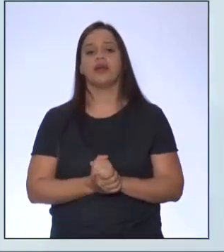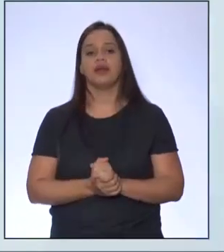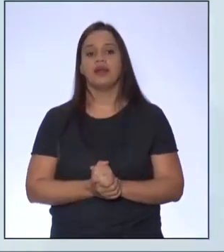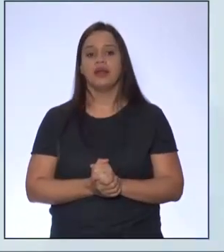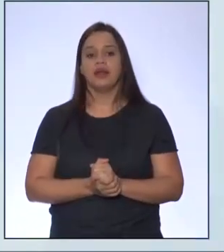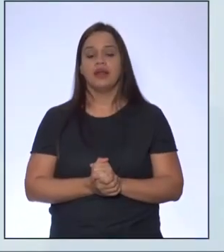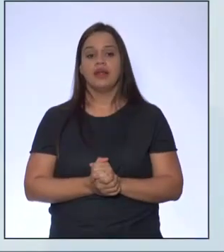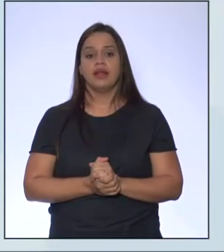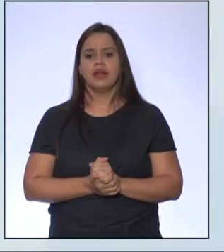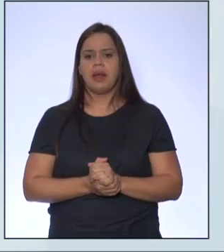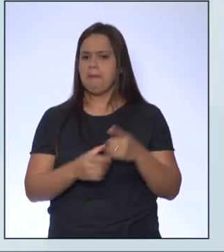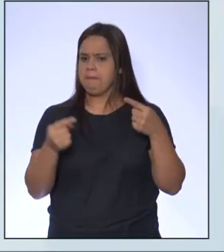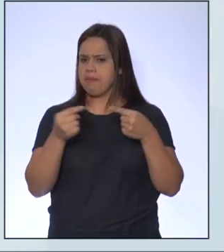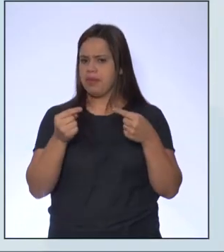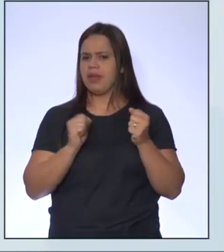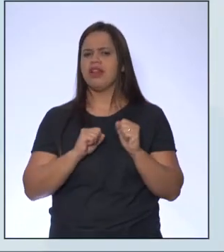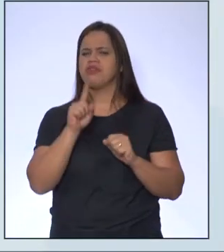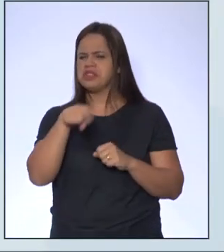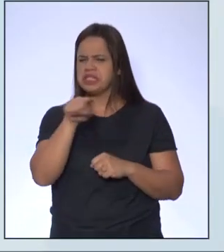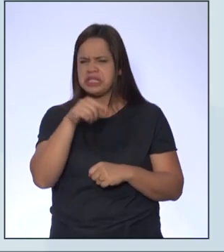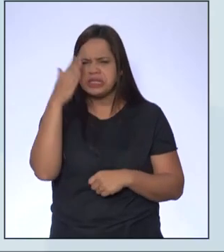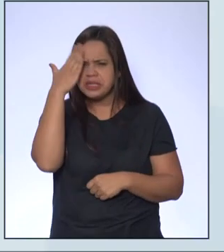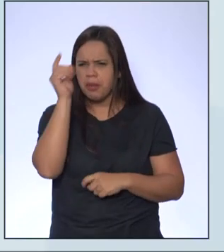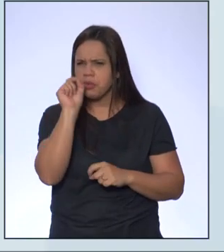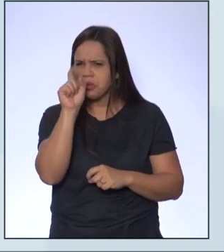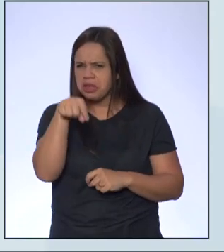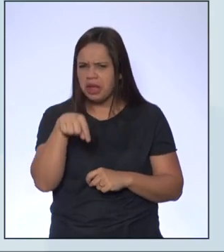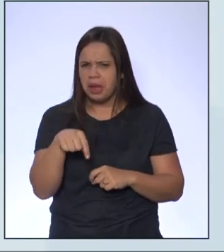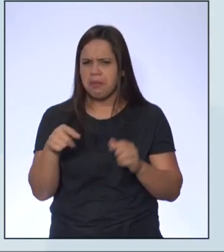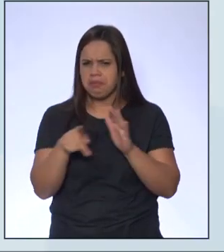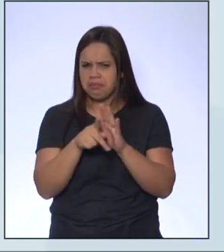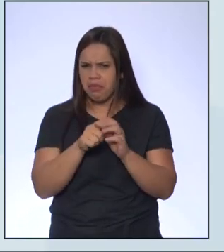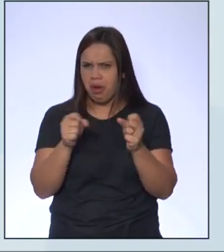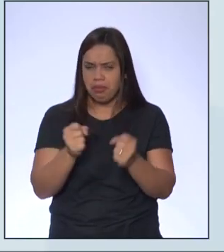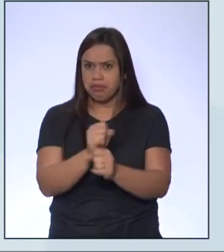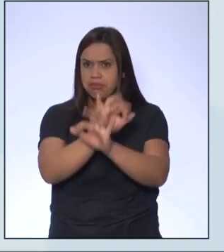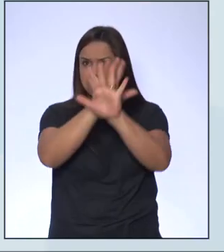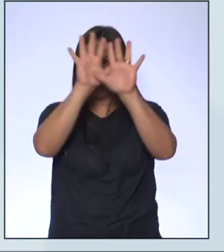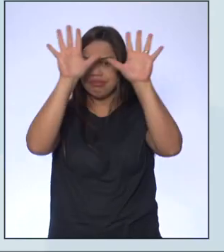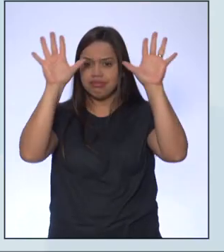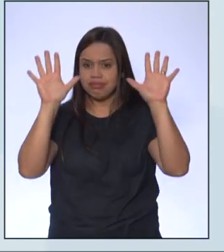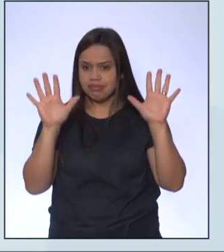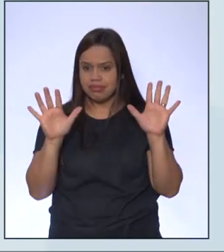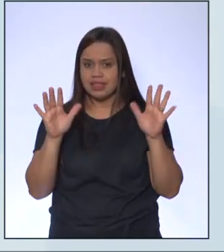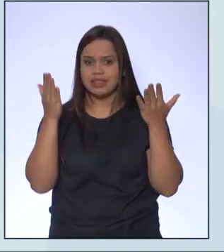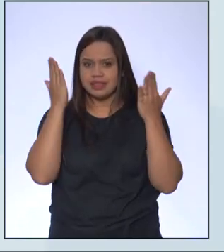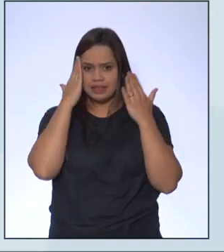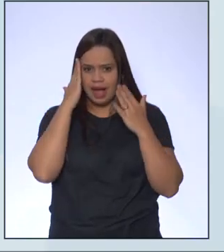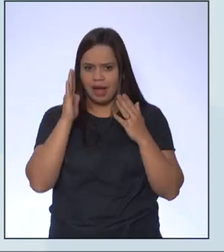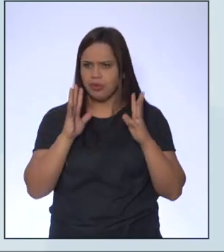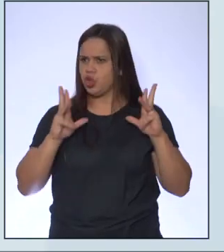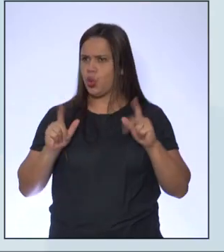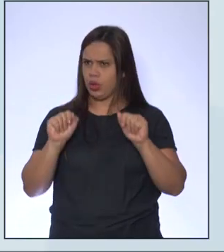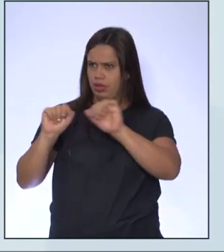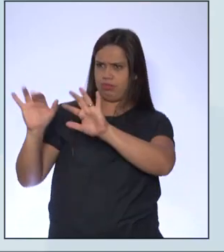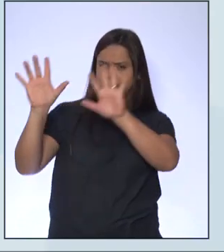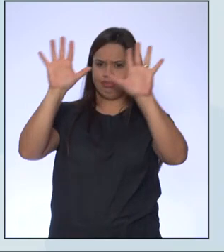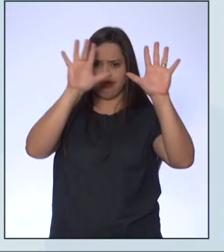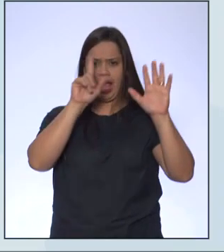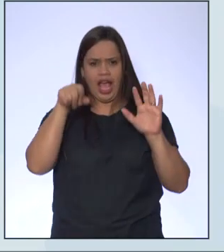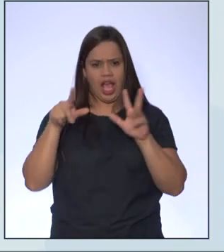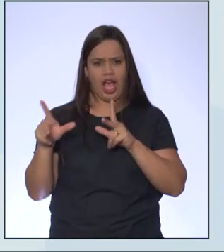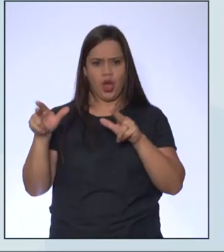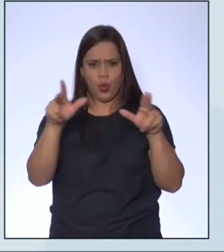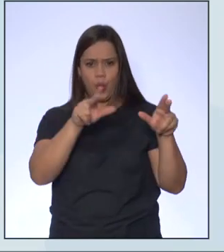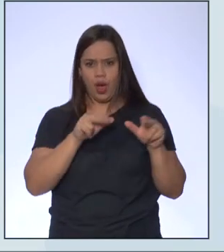é: você sabe o que é uma paisagem? Todas as paisagens são iguais?